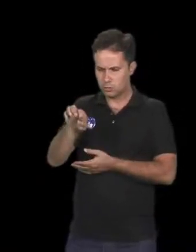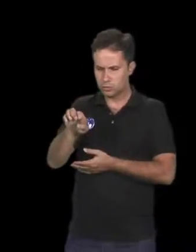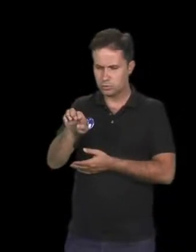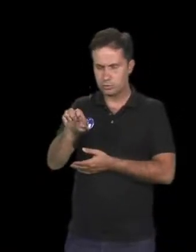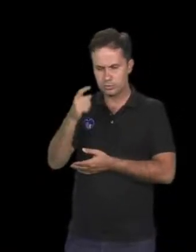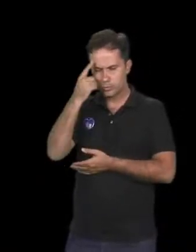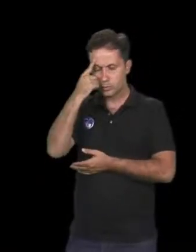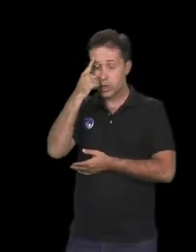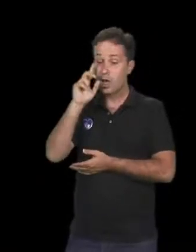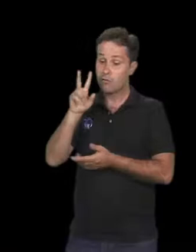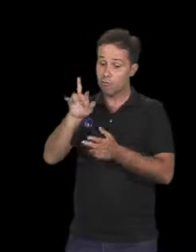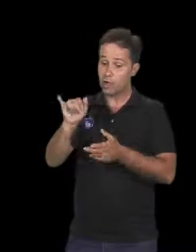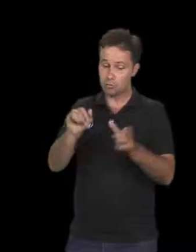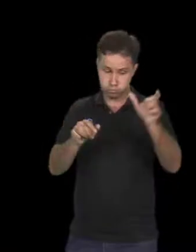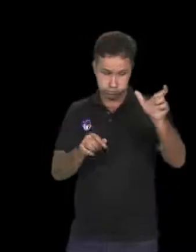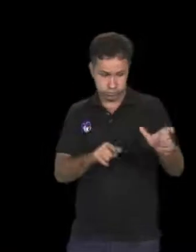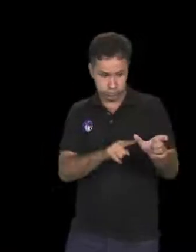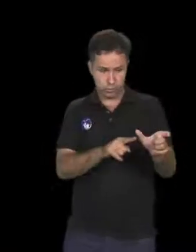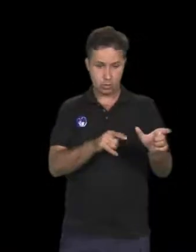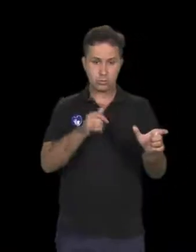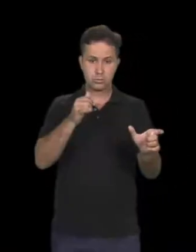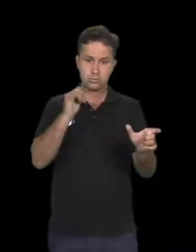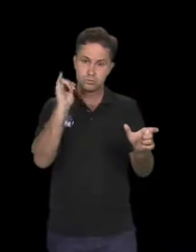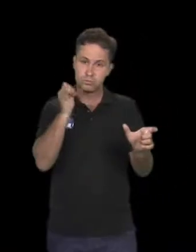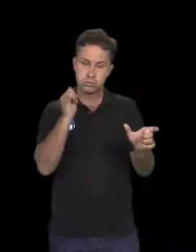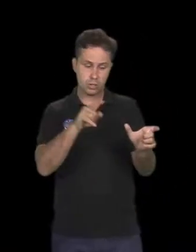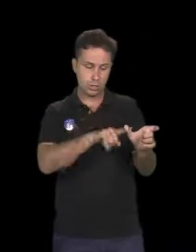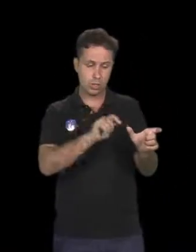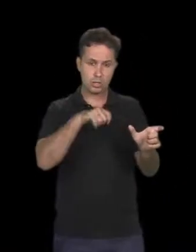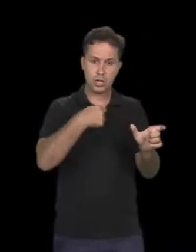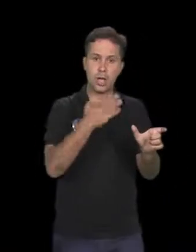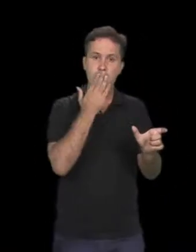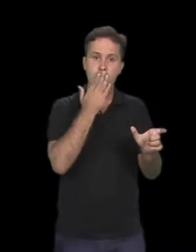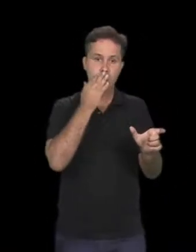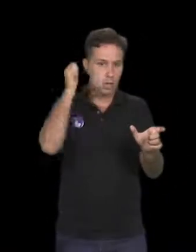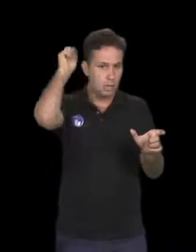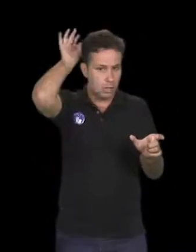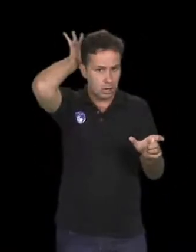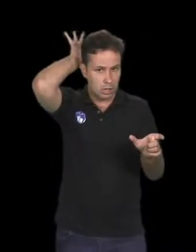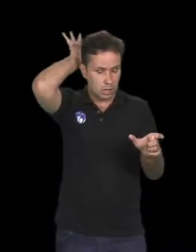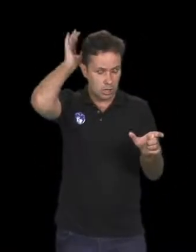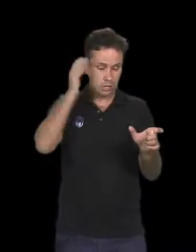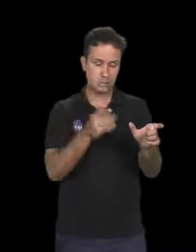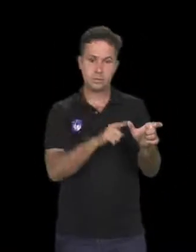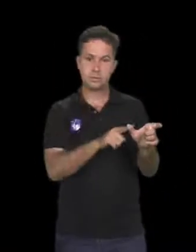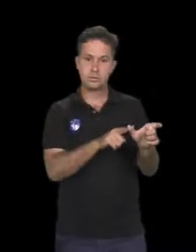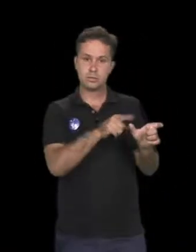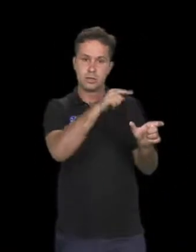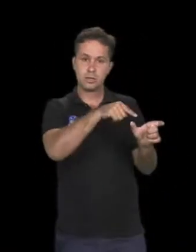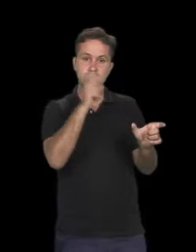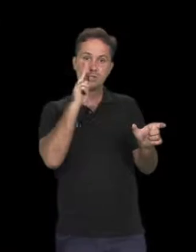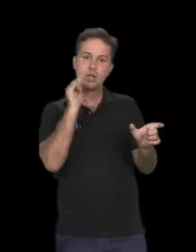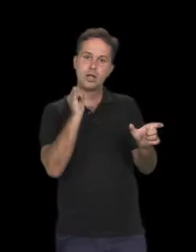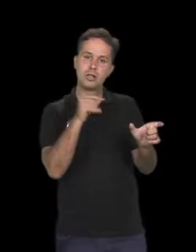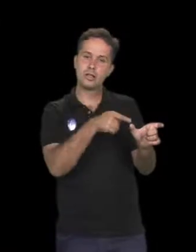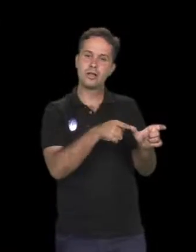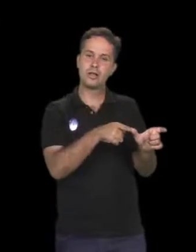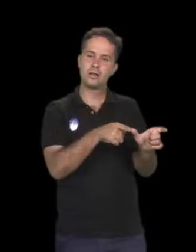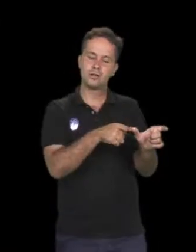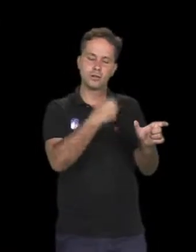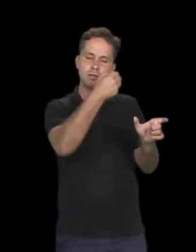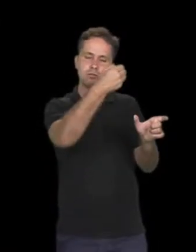comum. Então, assim, falar de uma grande questão a partir de uma trajetória de vida. Então, você perfila